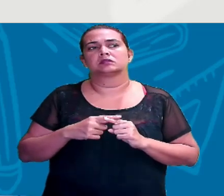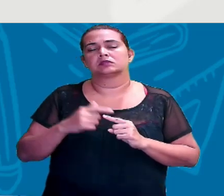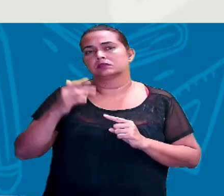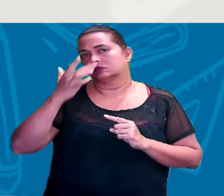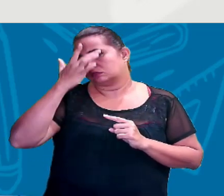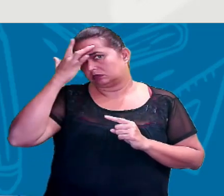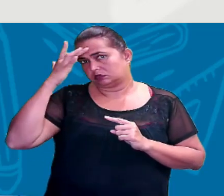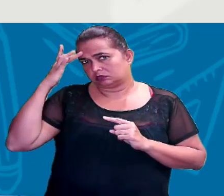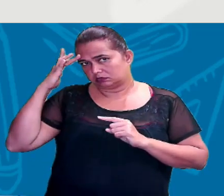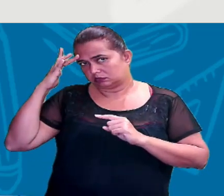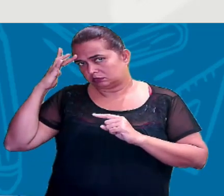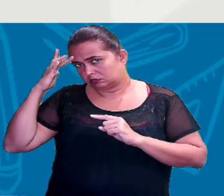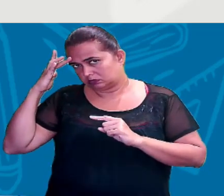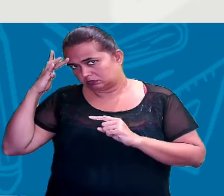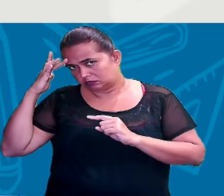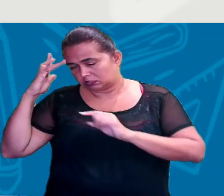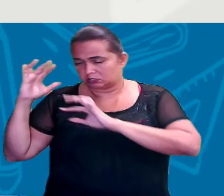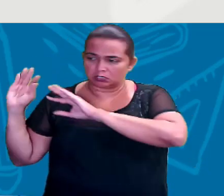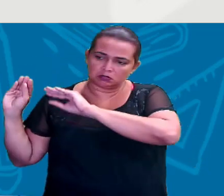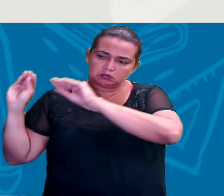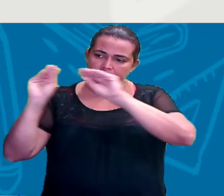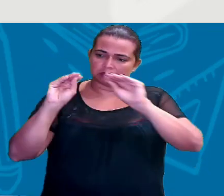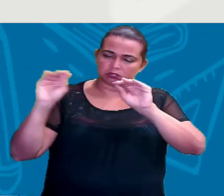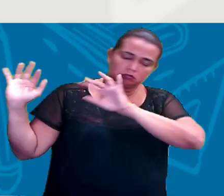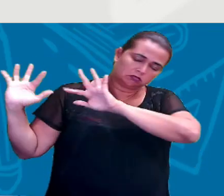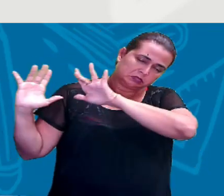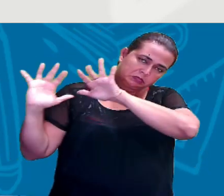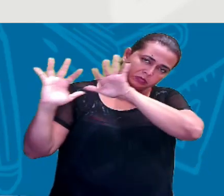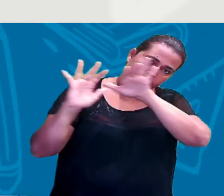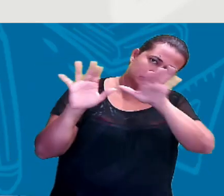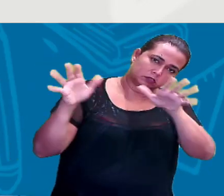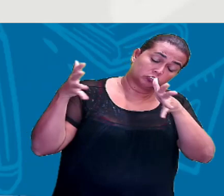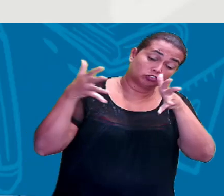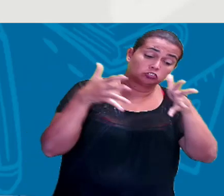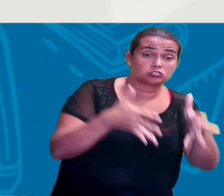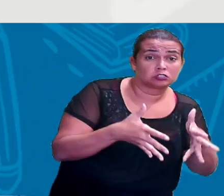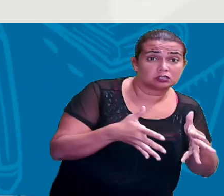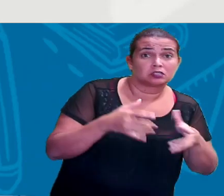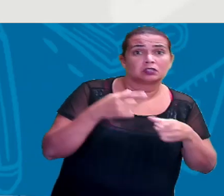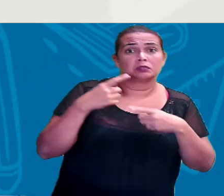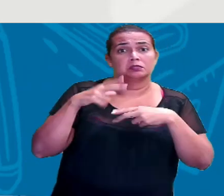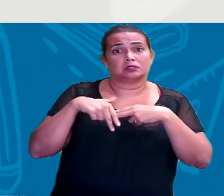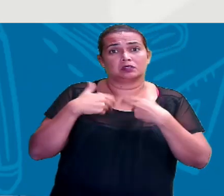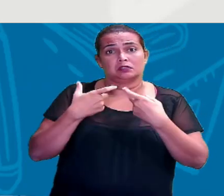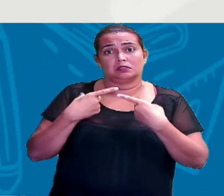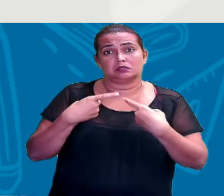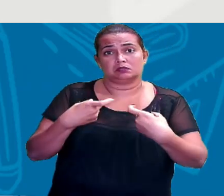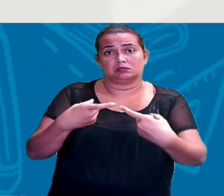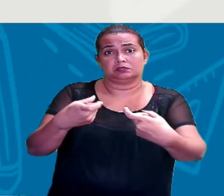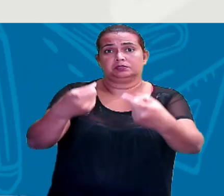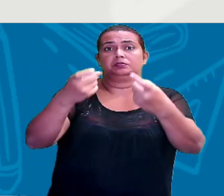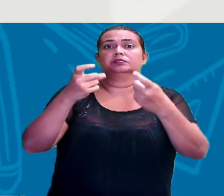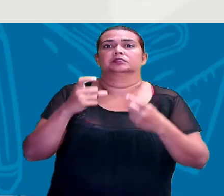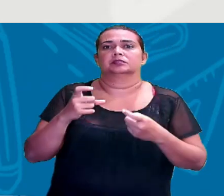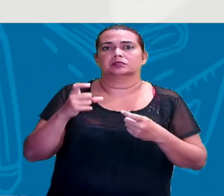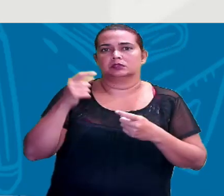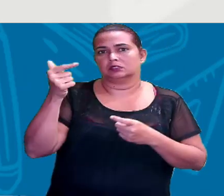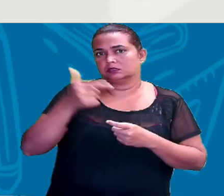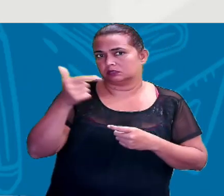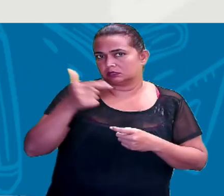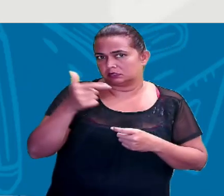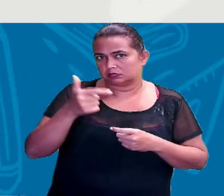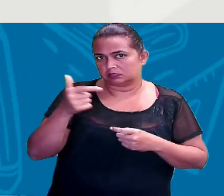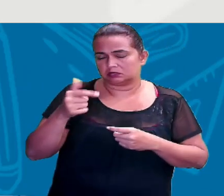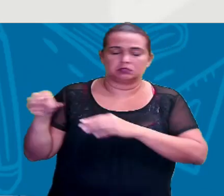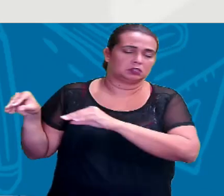chegaram durante a época da Segunda Guerra, né? Eles considerados como subversivos por conta de vir em países mais organizados, com sindicatos,